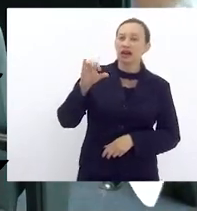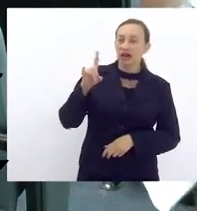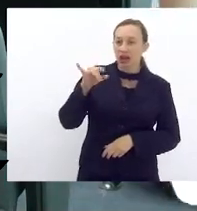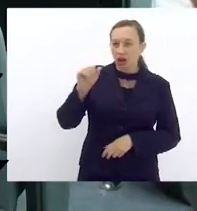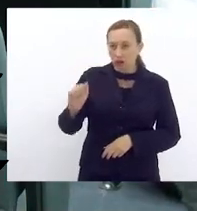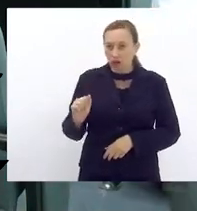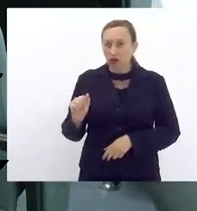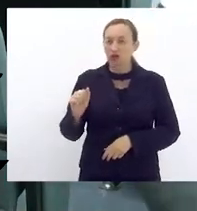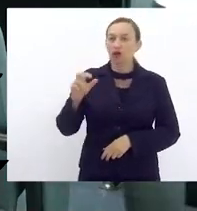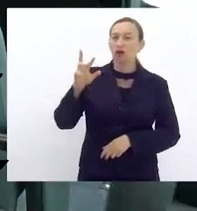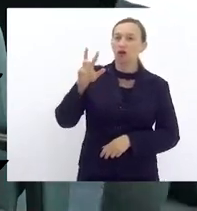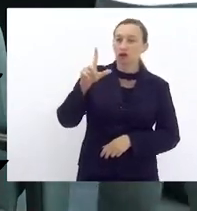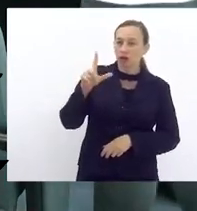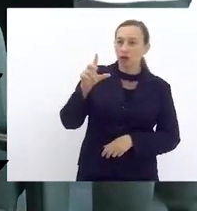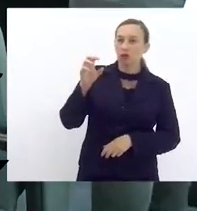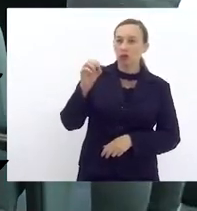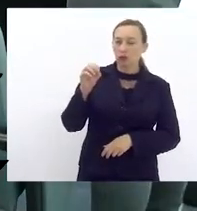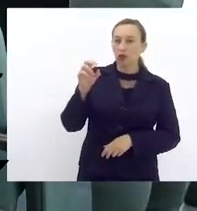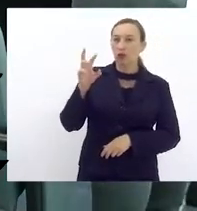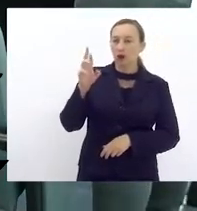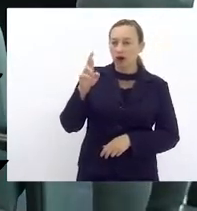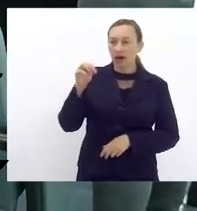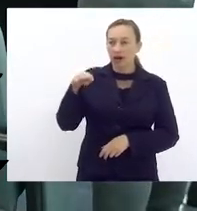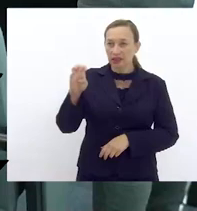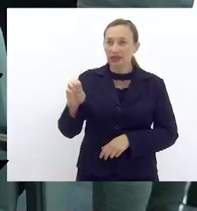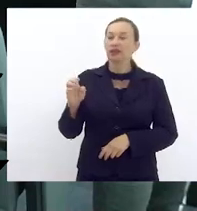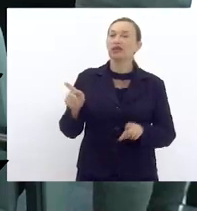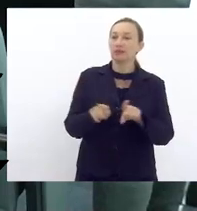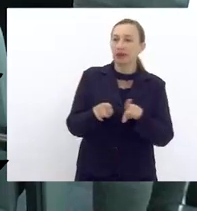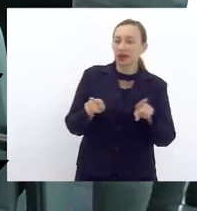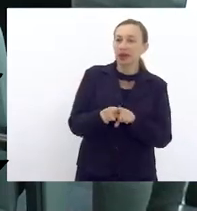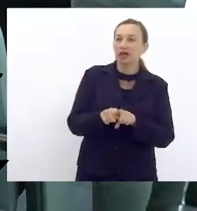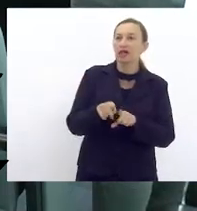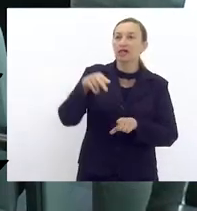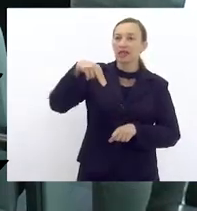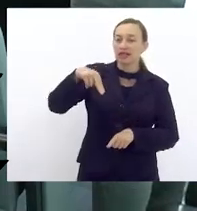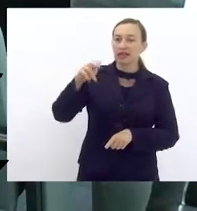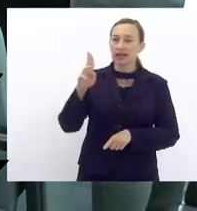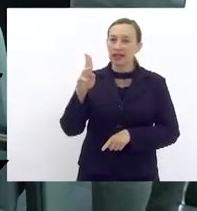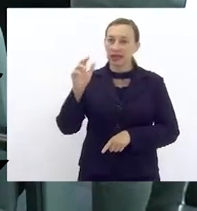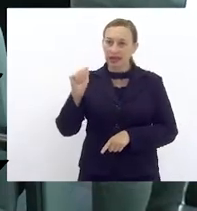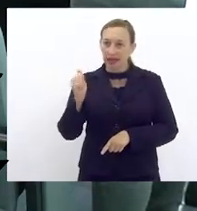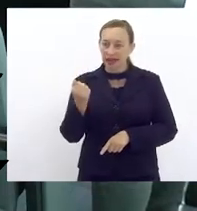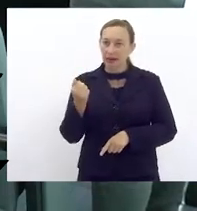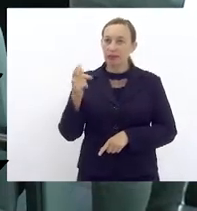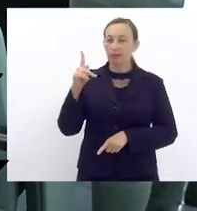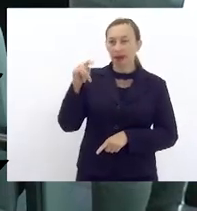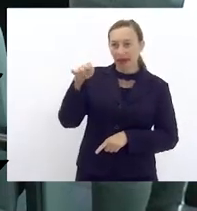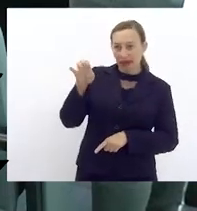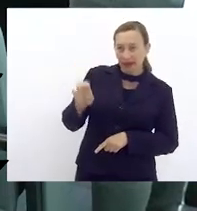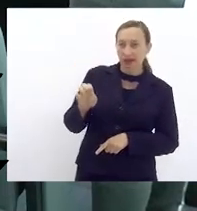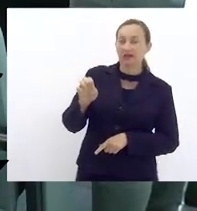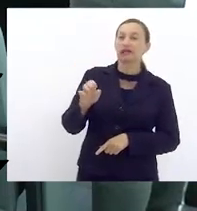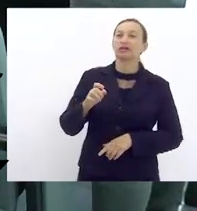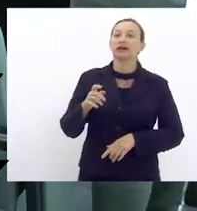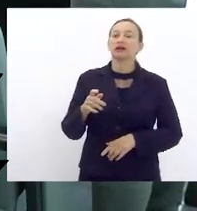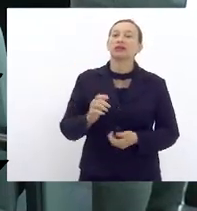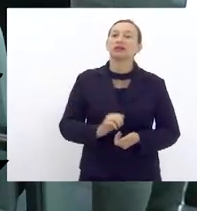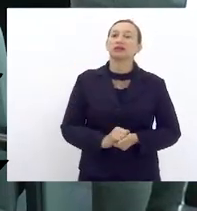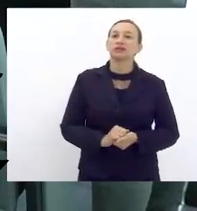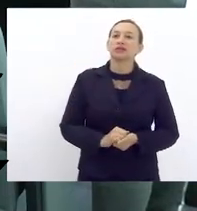Josilene nega nega Black temos também escritos né para fazer fala no púlpito